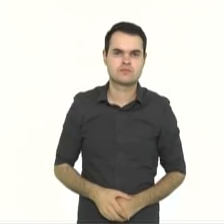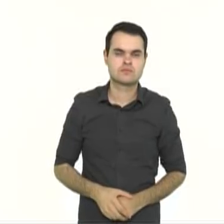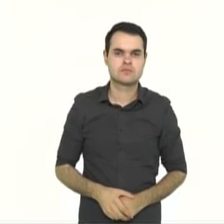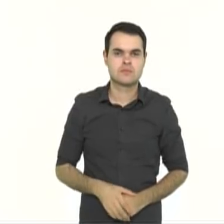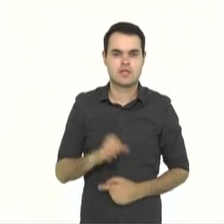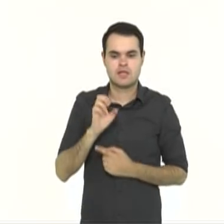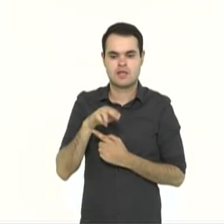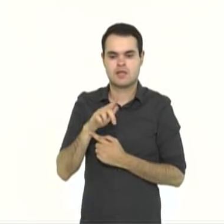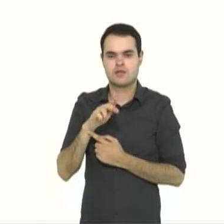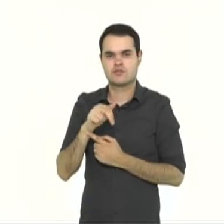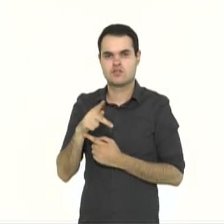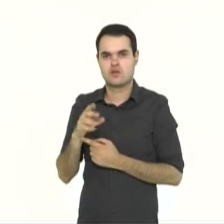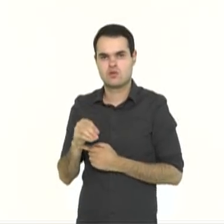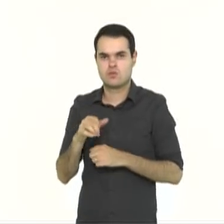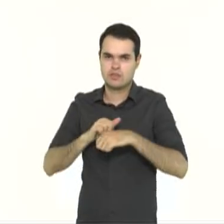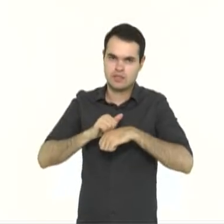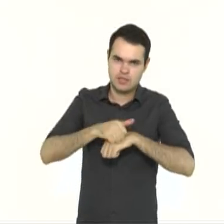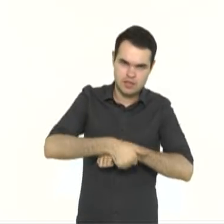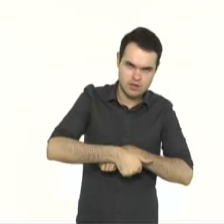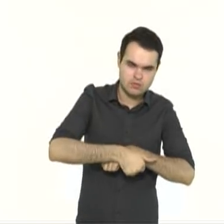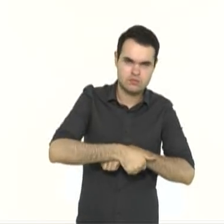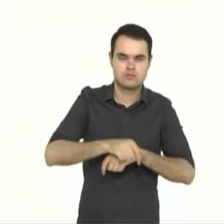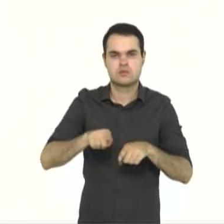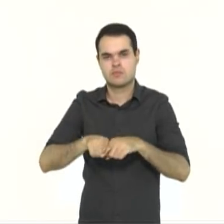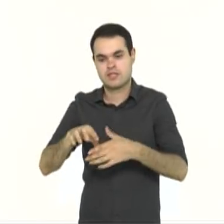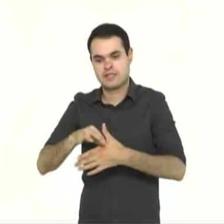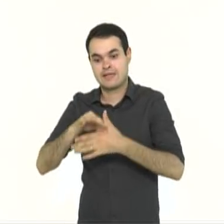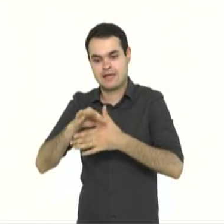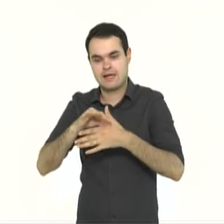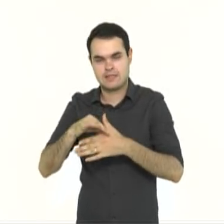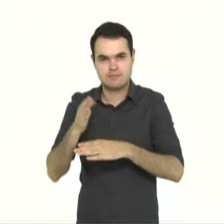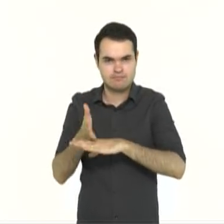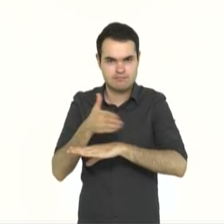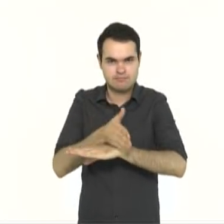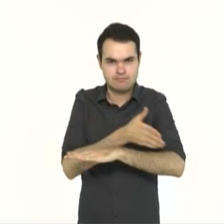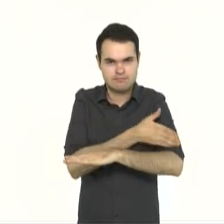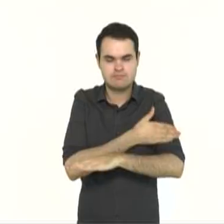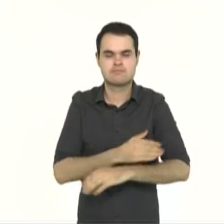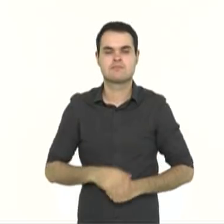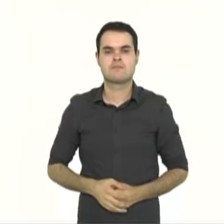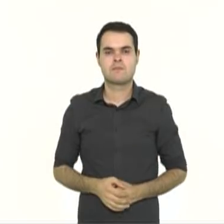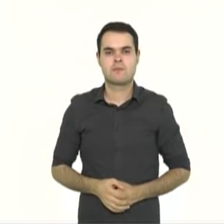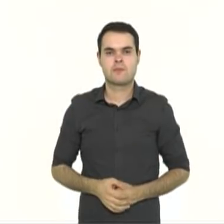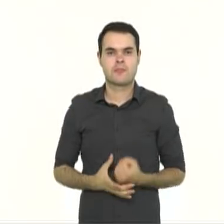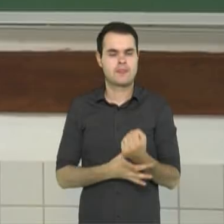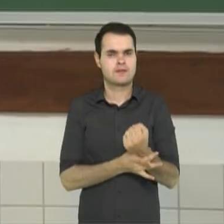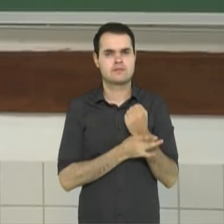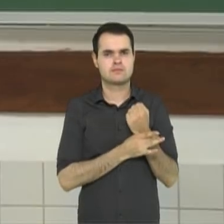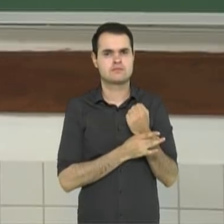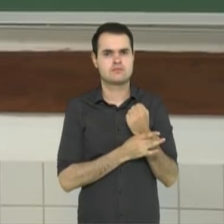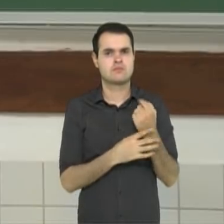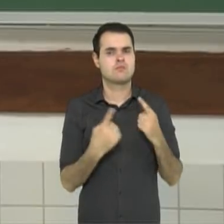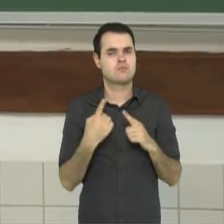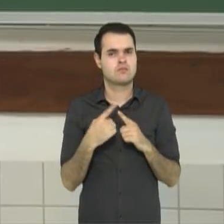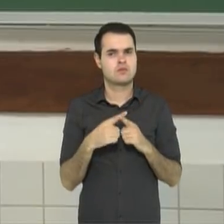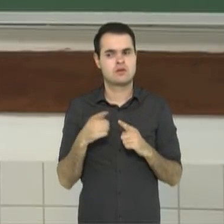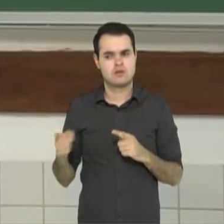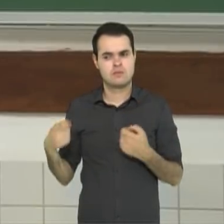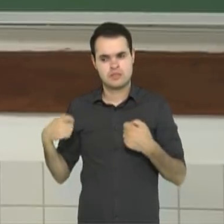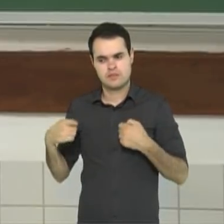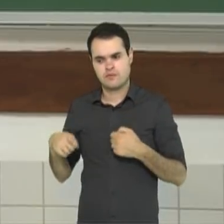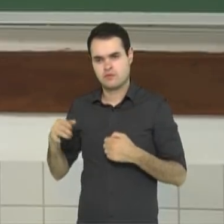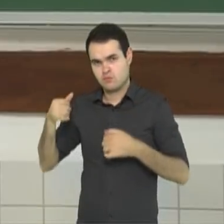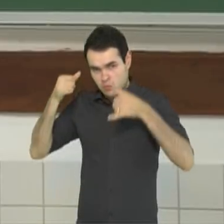Engenhos tanto para couro como para carne também. Então, claro que era garantido. O engenho precisava do boi para